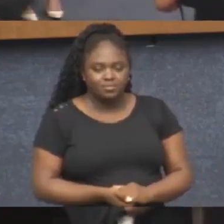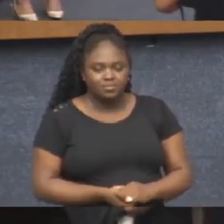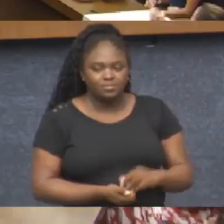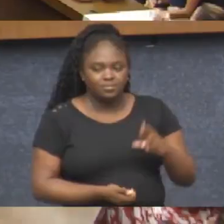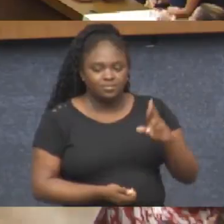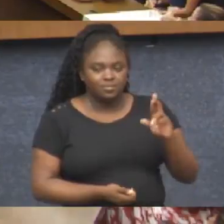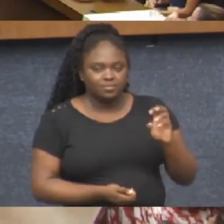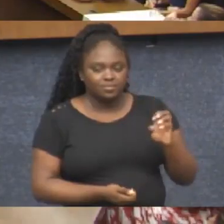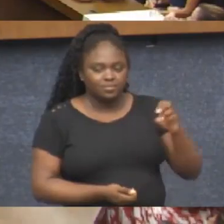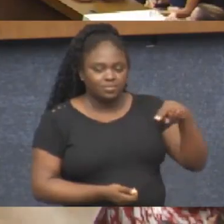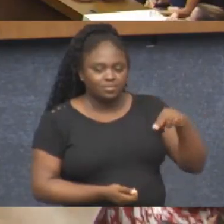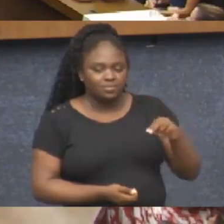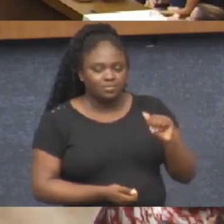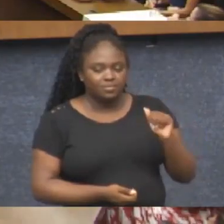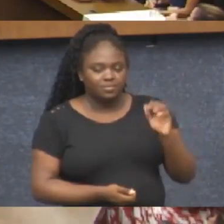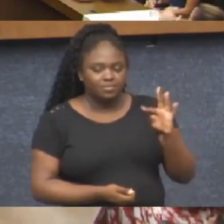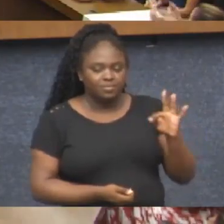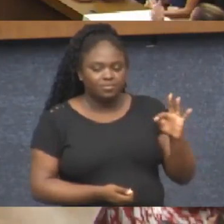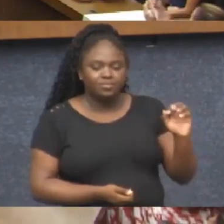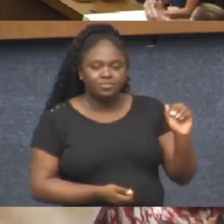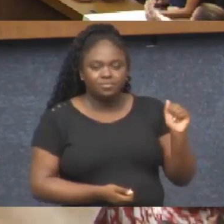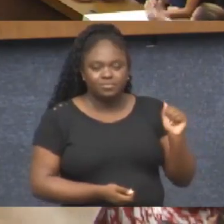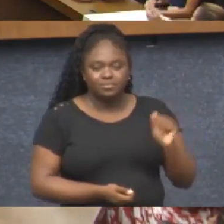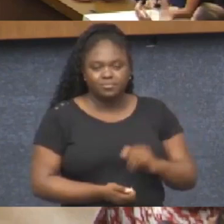Renata Duarte Ribeiro de Oliva.